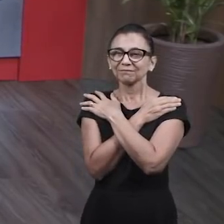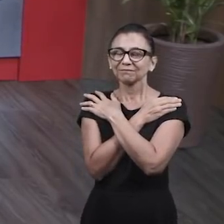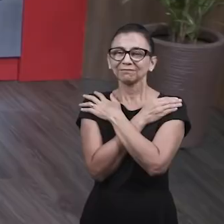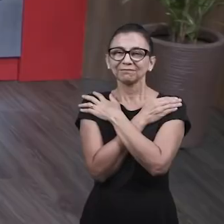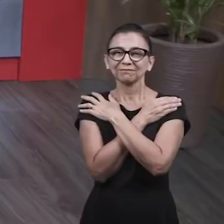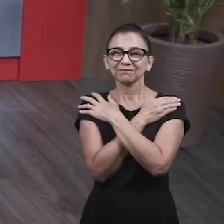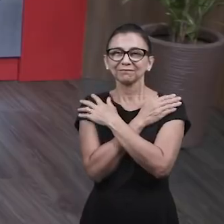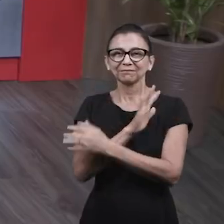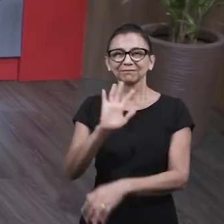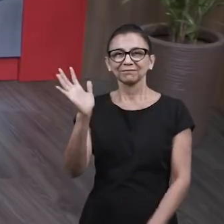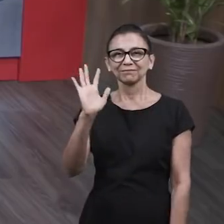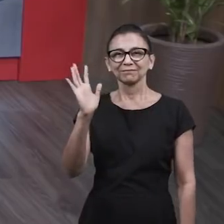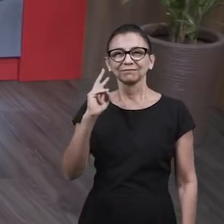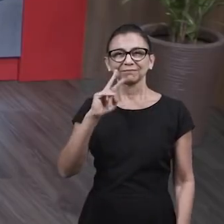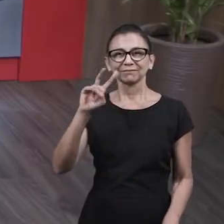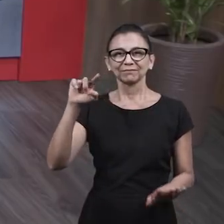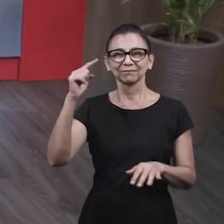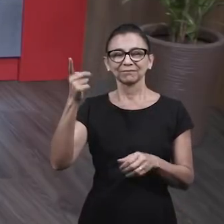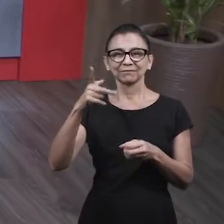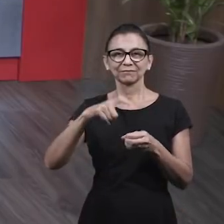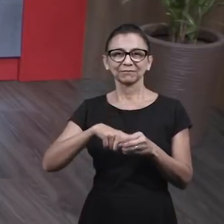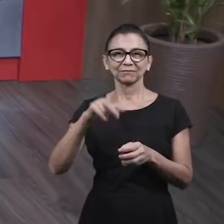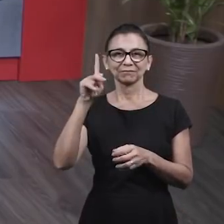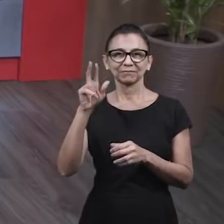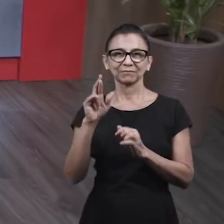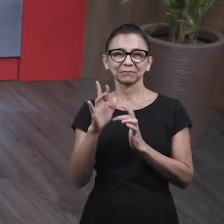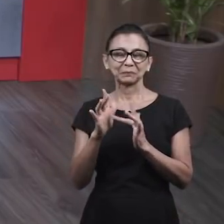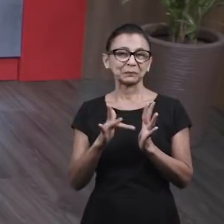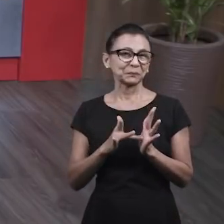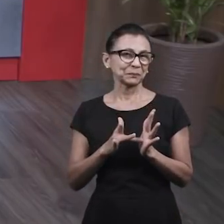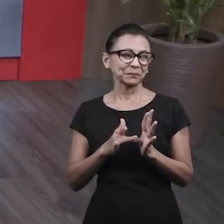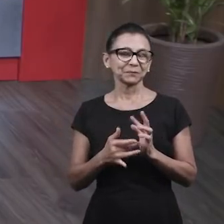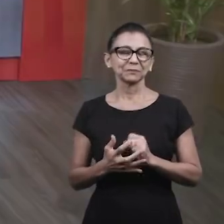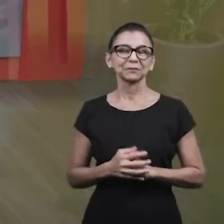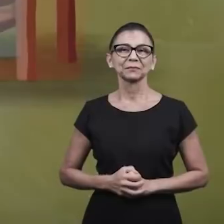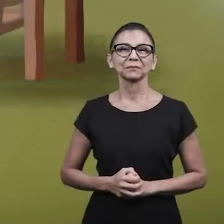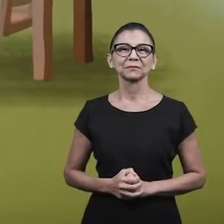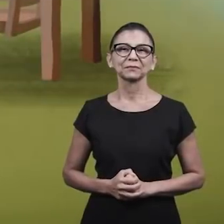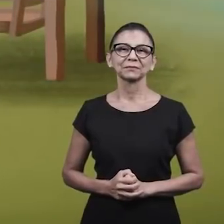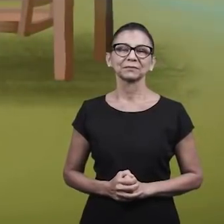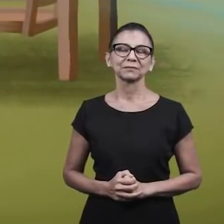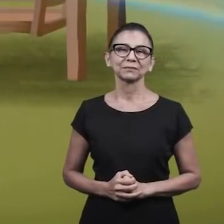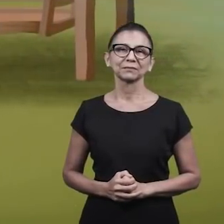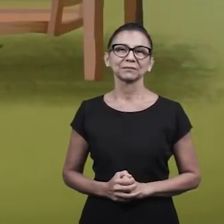juntos? Grandes coisas fez o Senhor por nós e